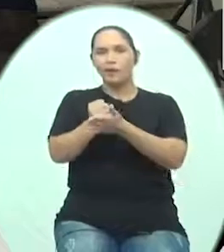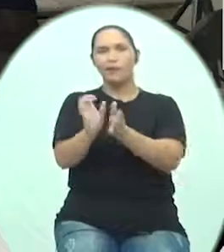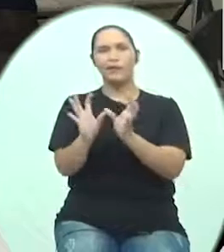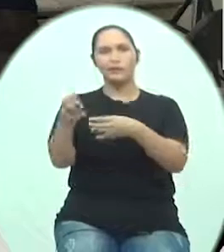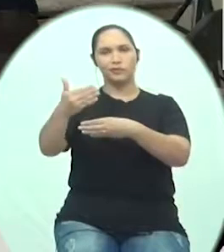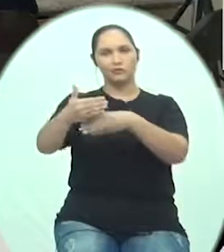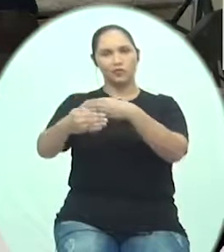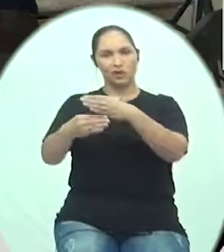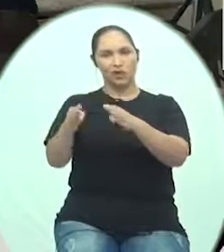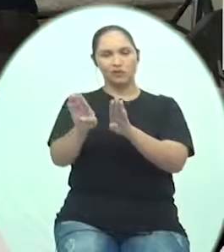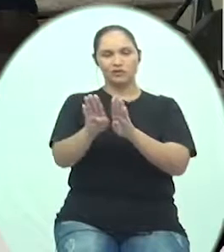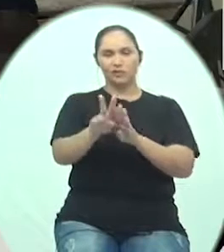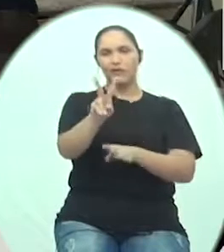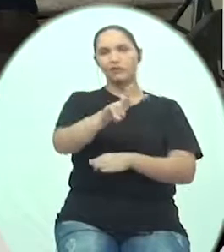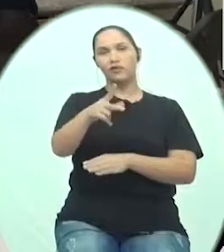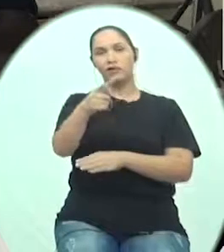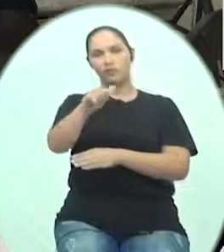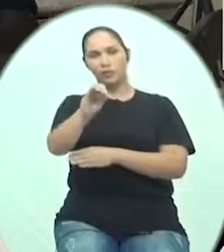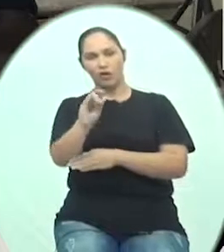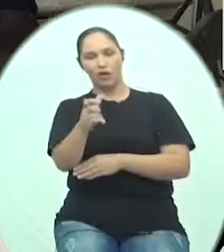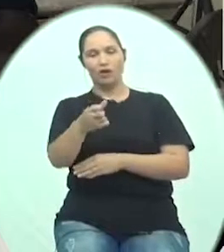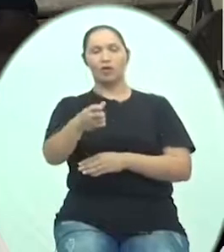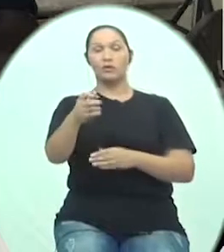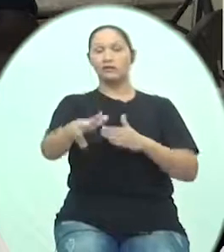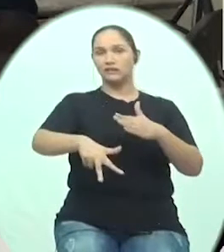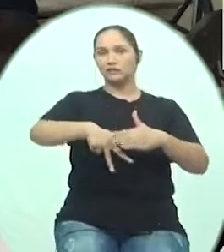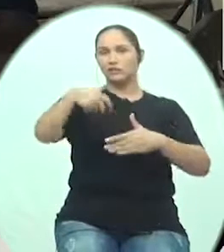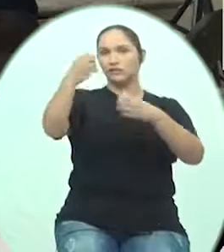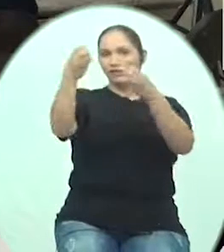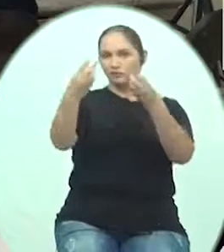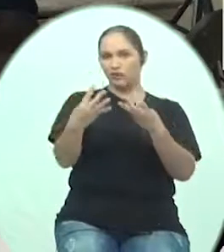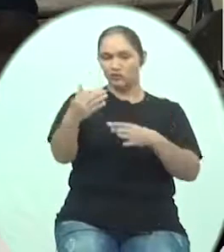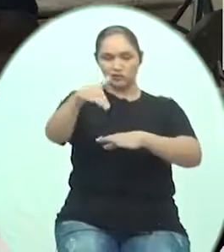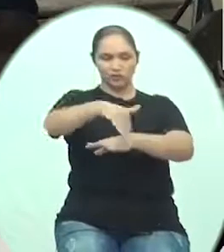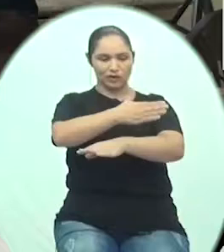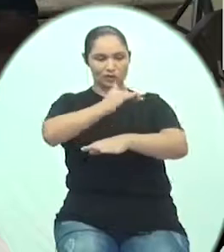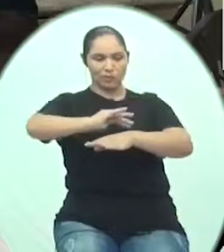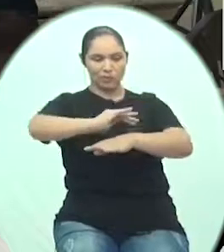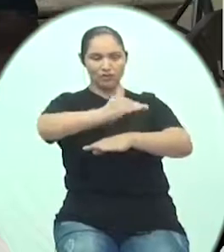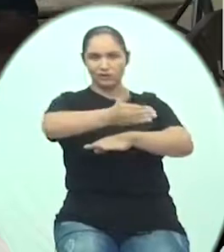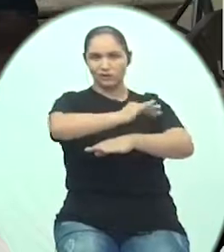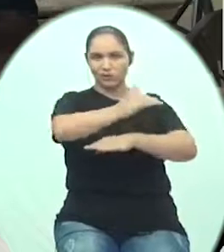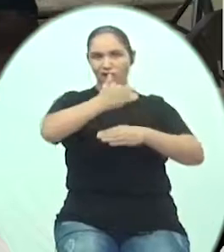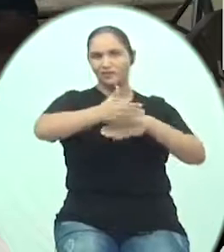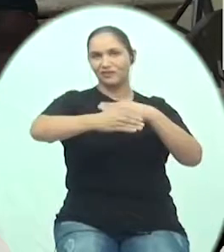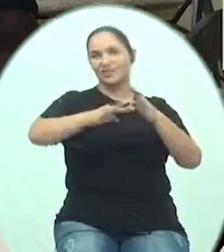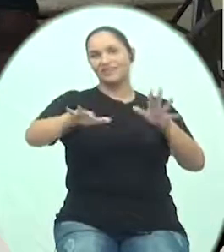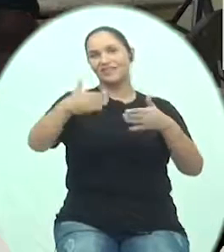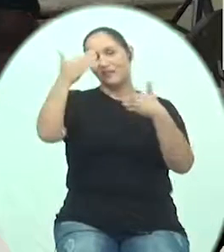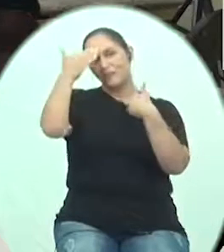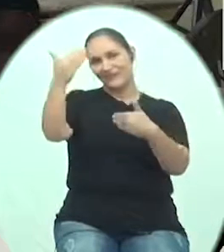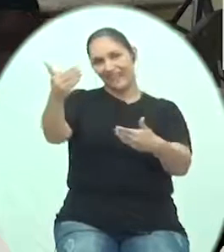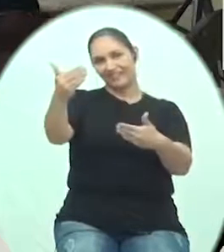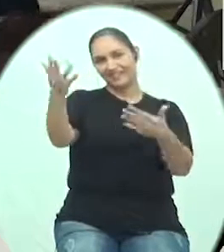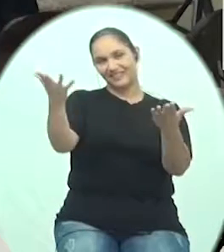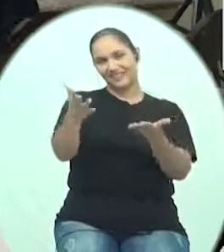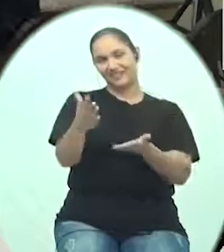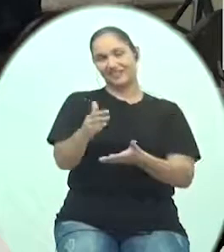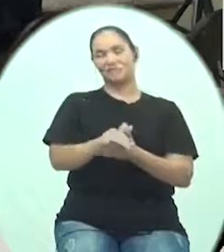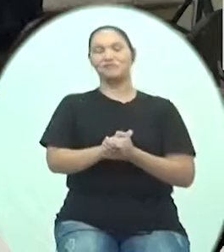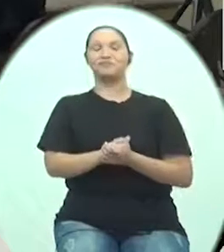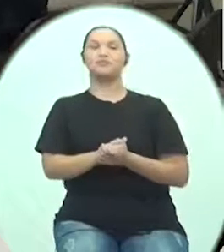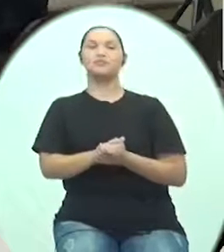lá eh daquelas lombadas então muito obrigado em nome da nossa comissão senhor